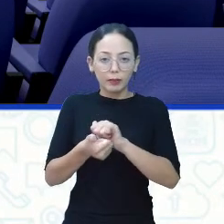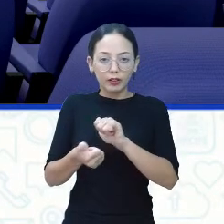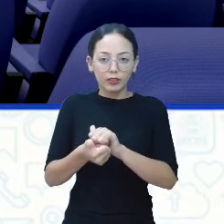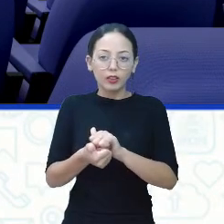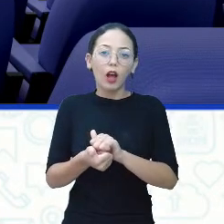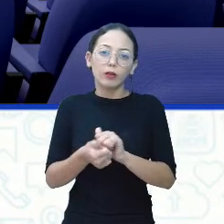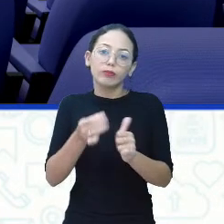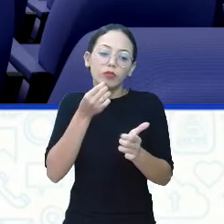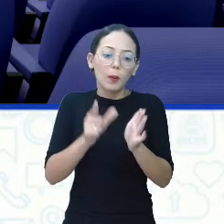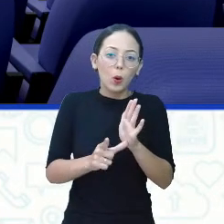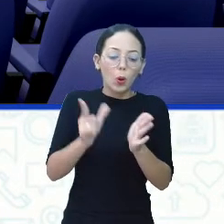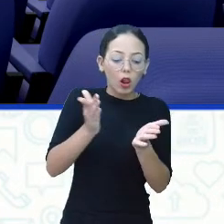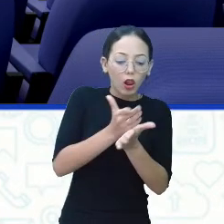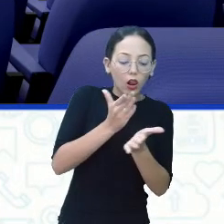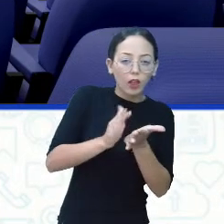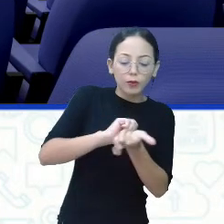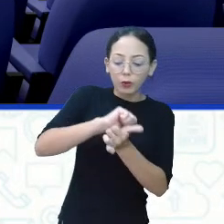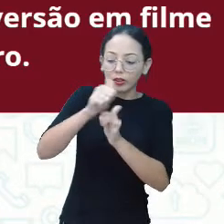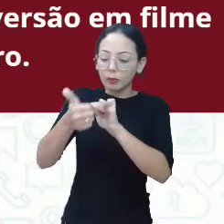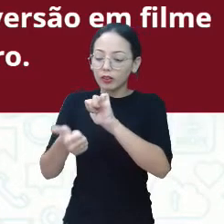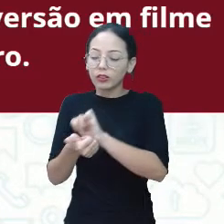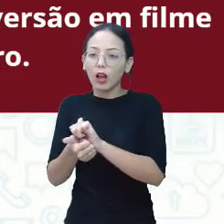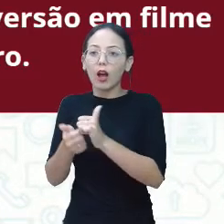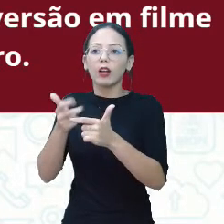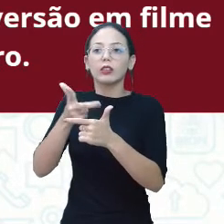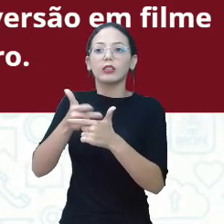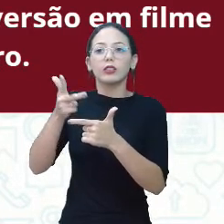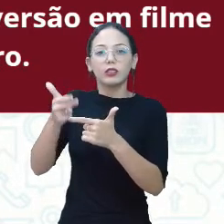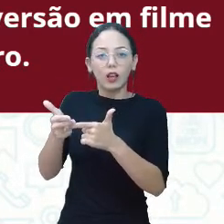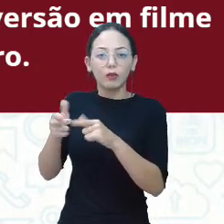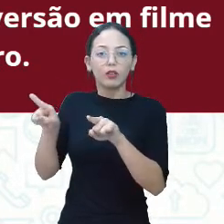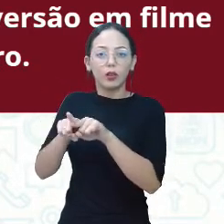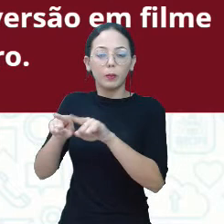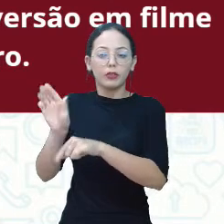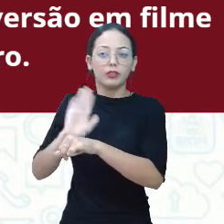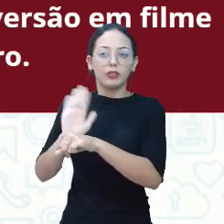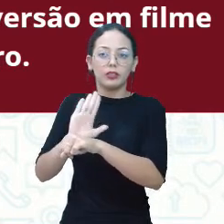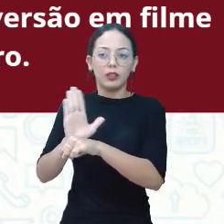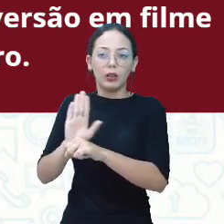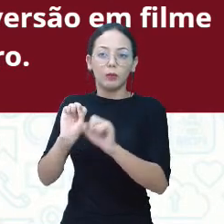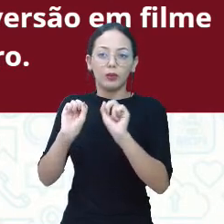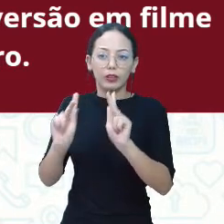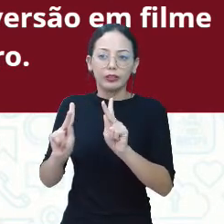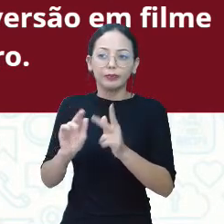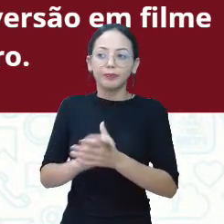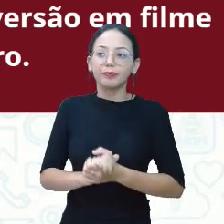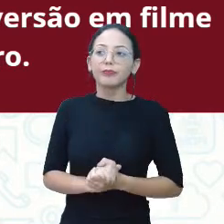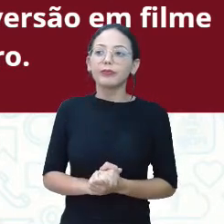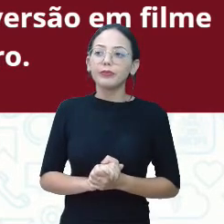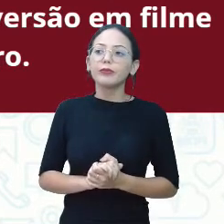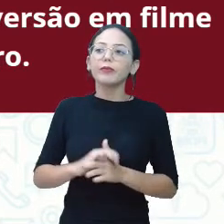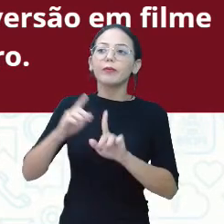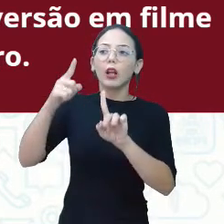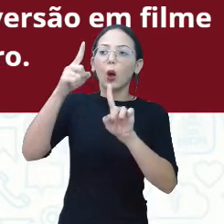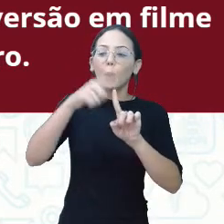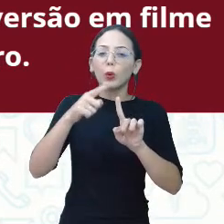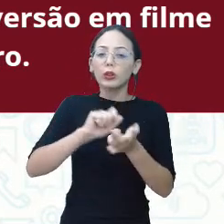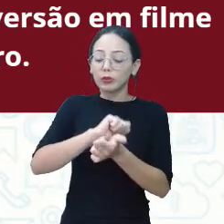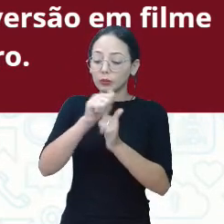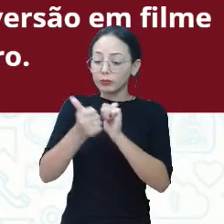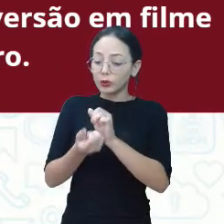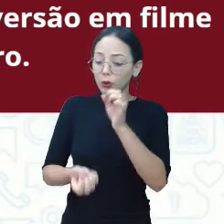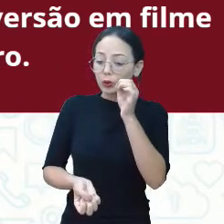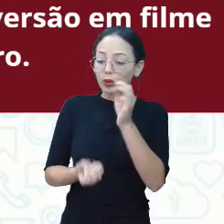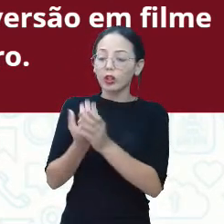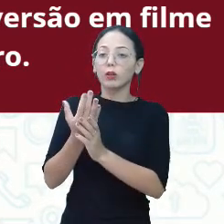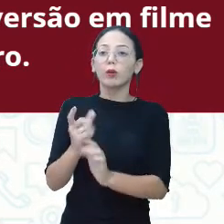que costumava ser em livro para as telas de cinema, tá certo? E desse tipo de adaptação é que surgem as